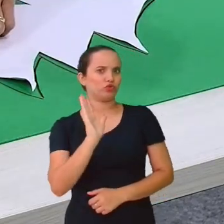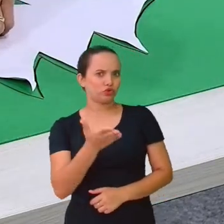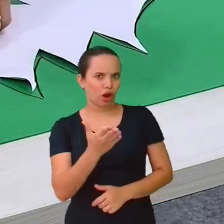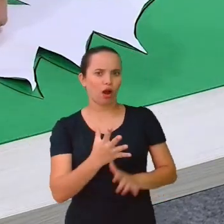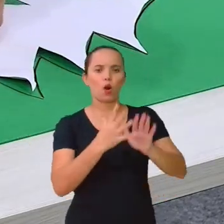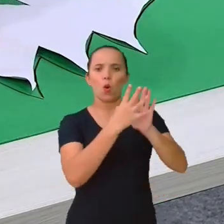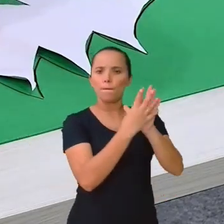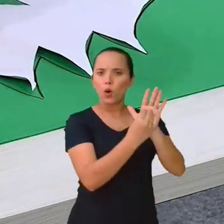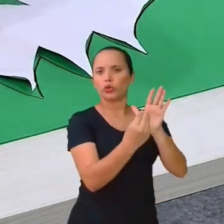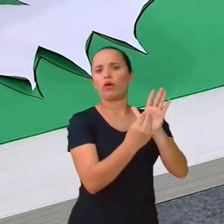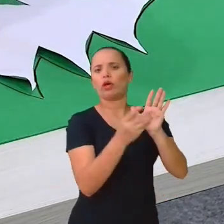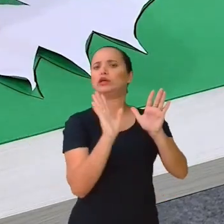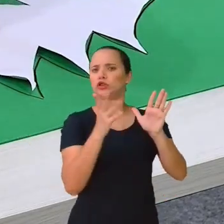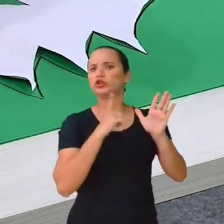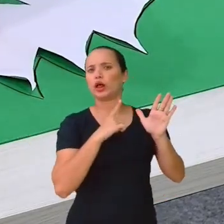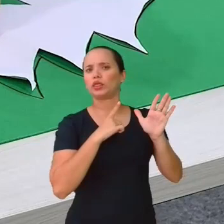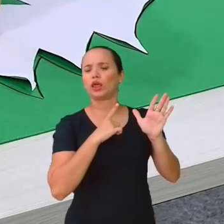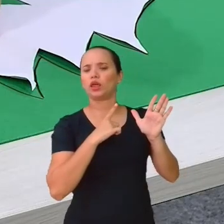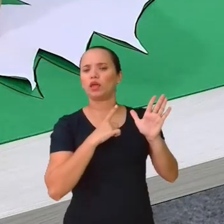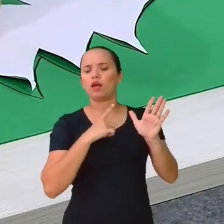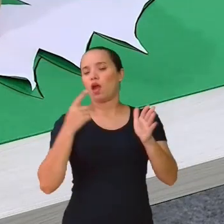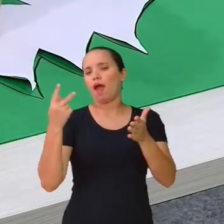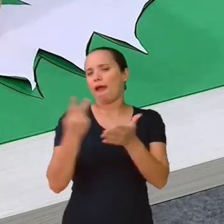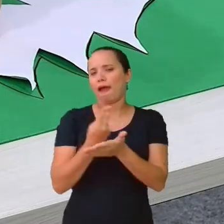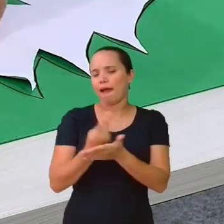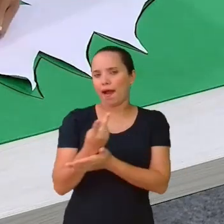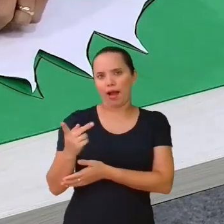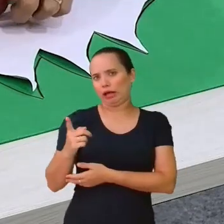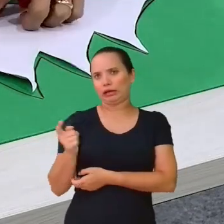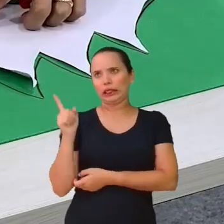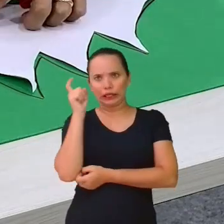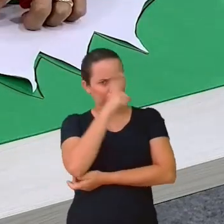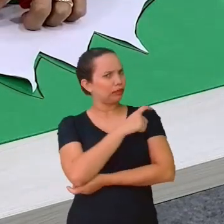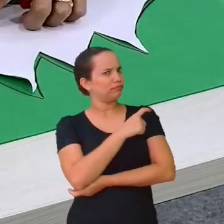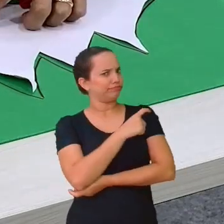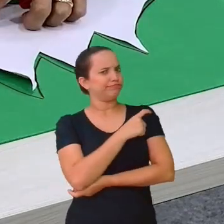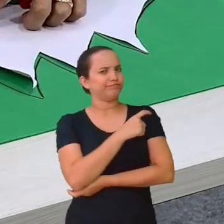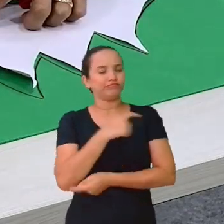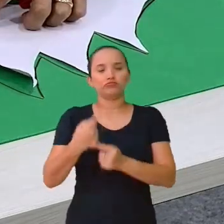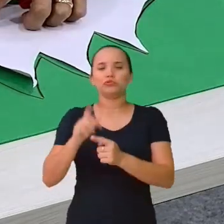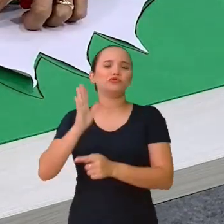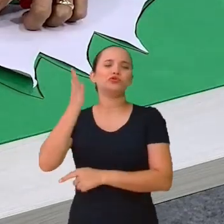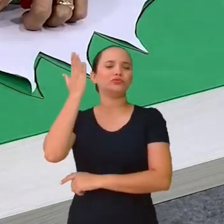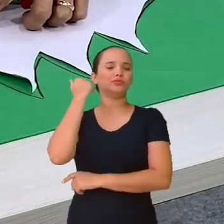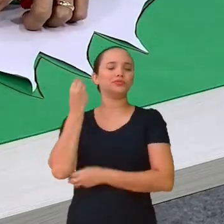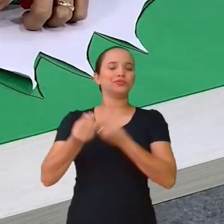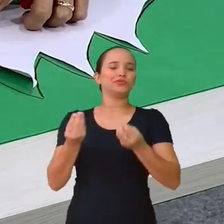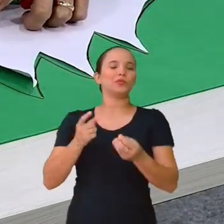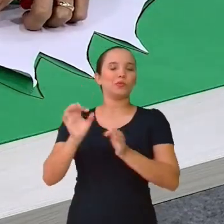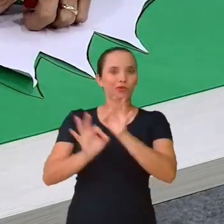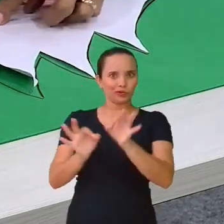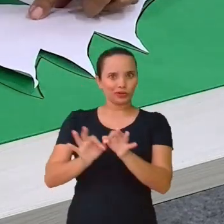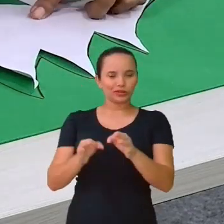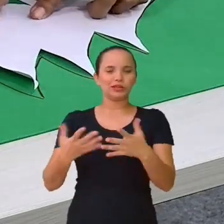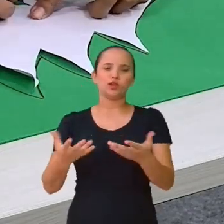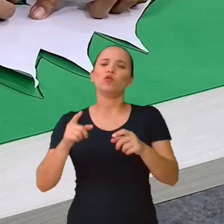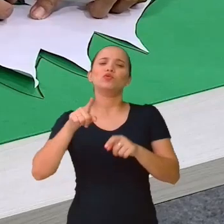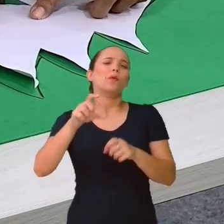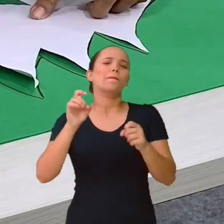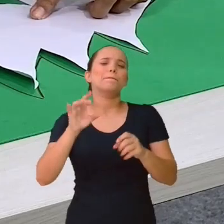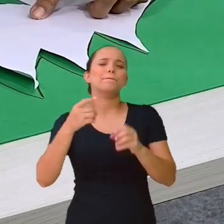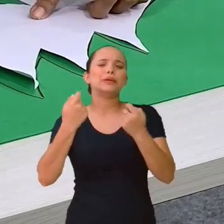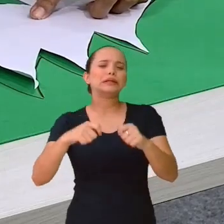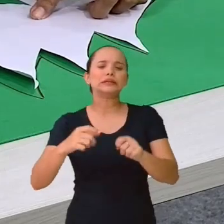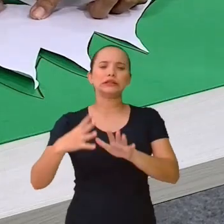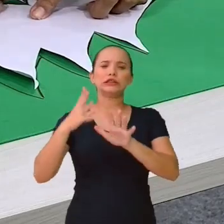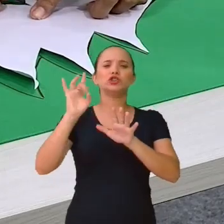gente já sabe como vai querer, né? Então, é só colocar em cima, ó, e fazer um decalque. Não tem